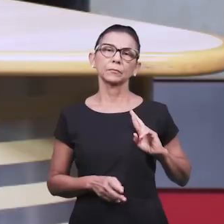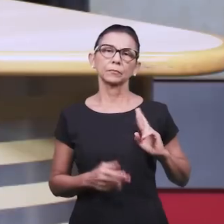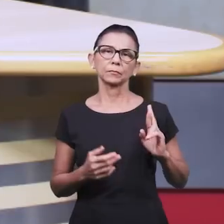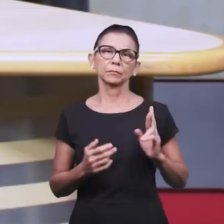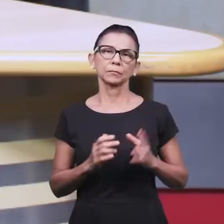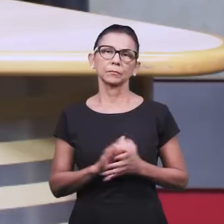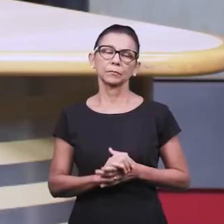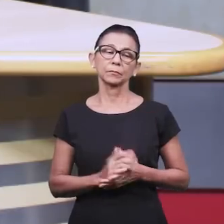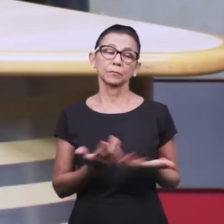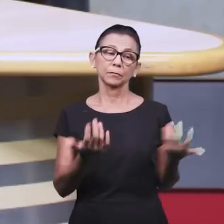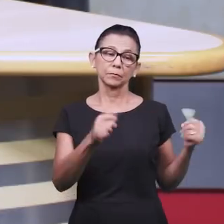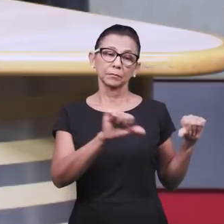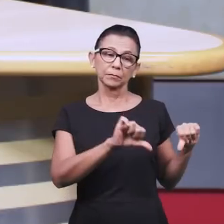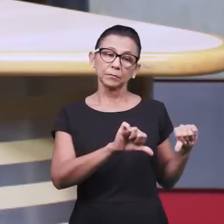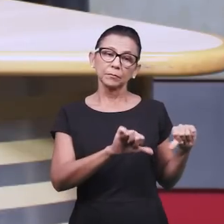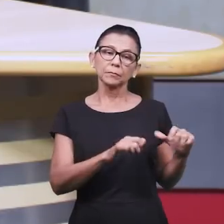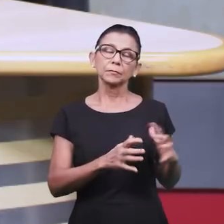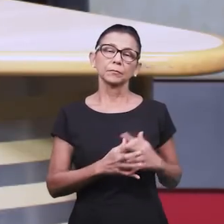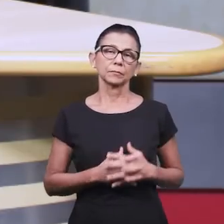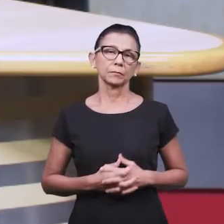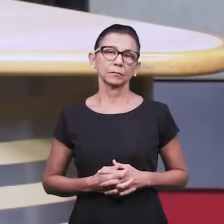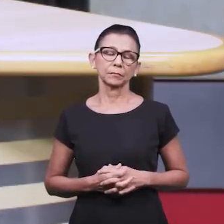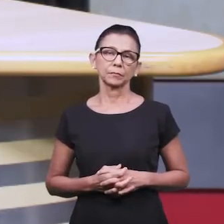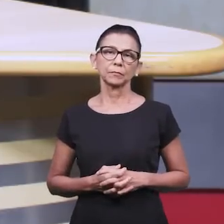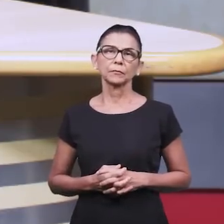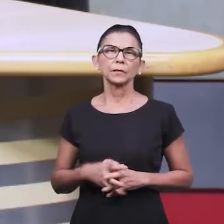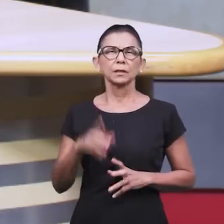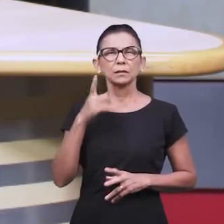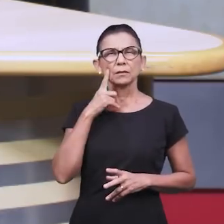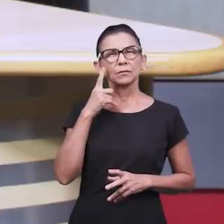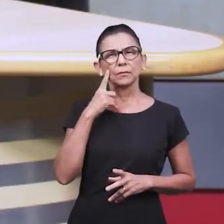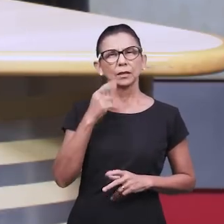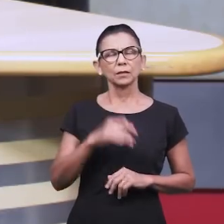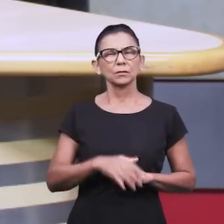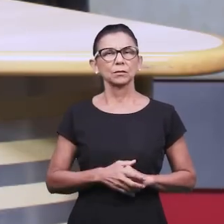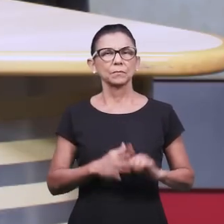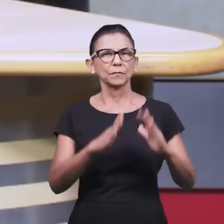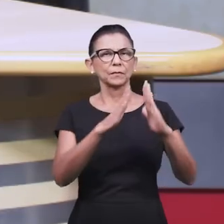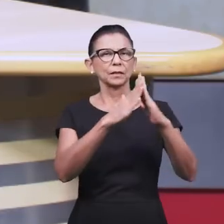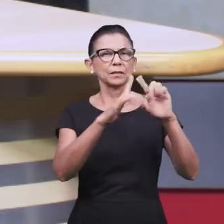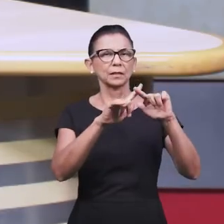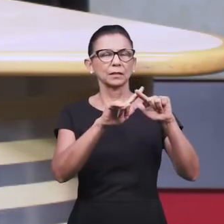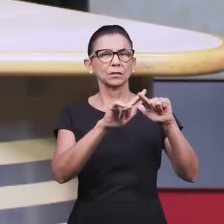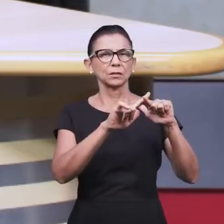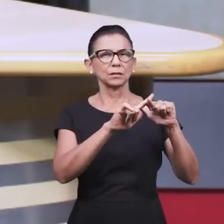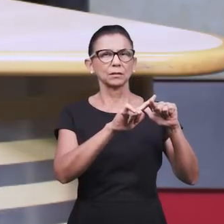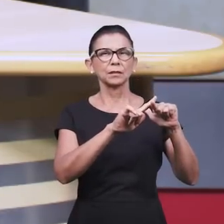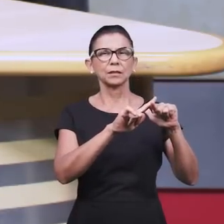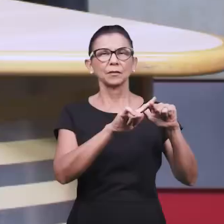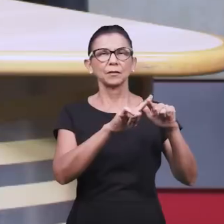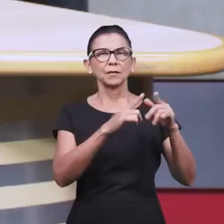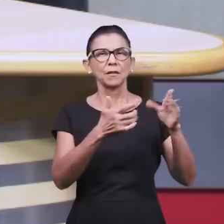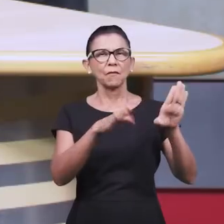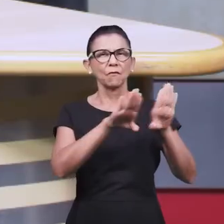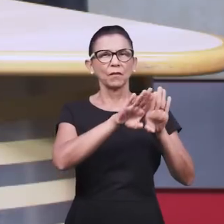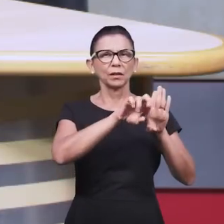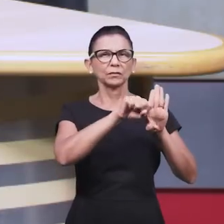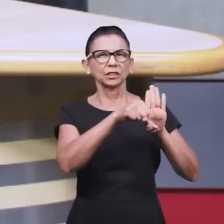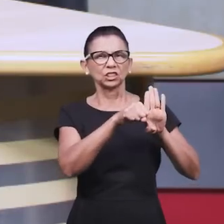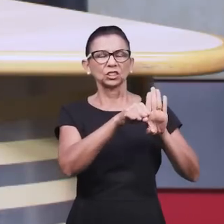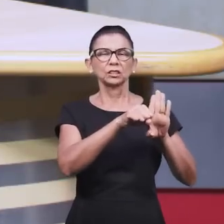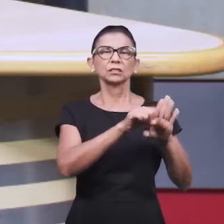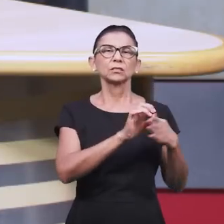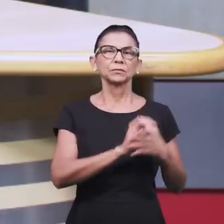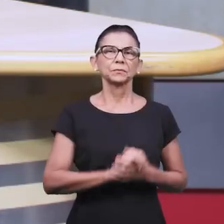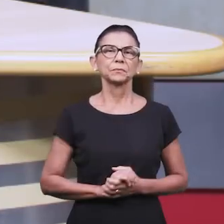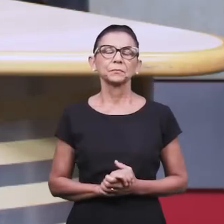É por isso que está em crise. Você vê as igrejas se acabando, isso desapareceu.